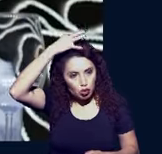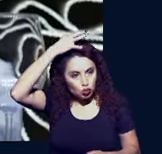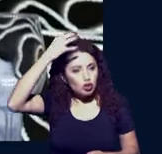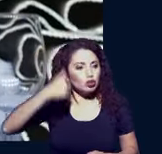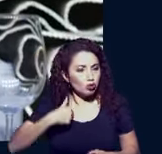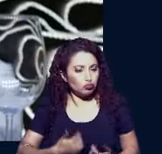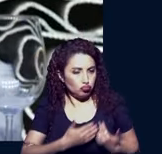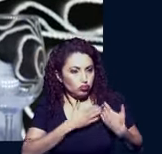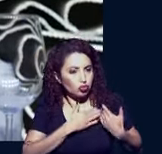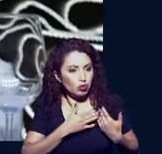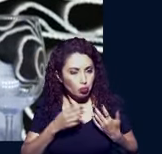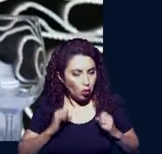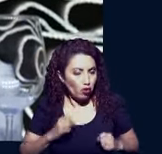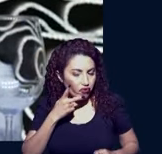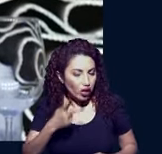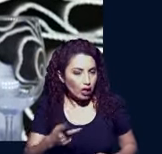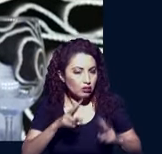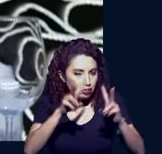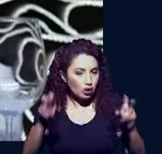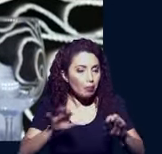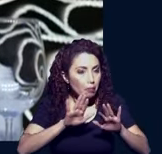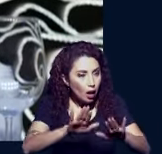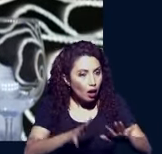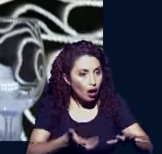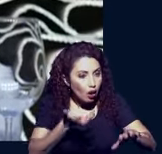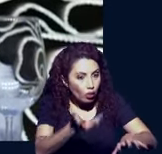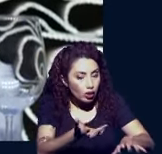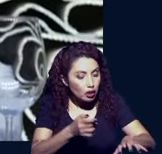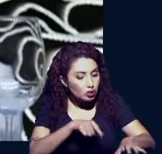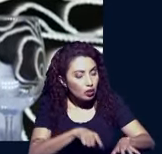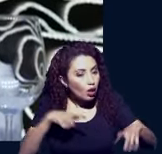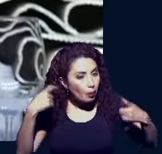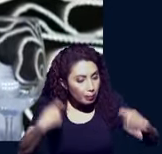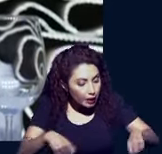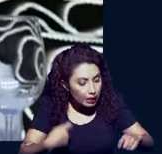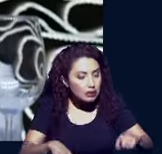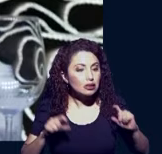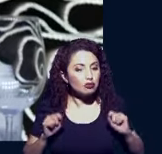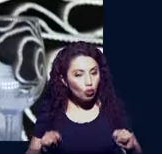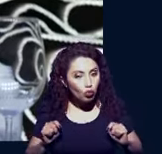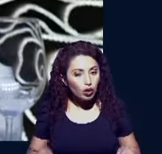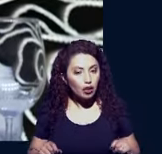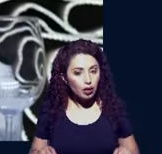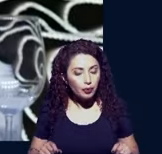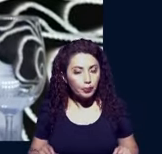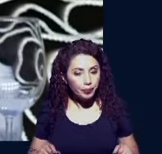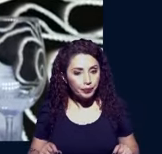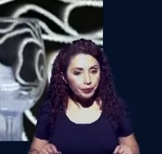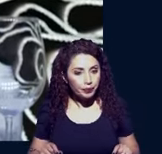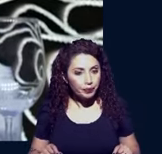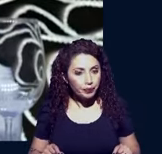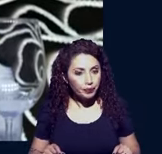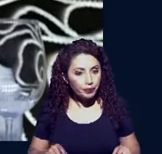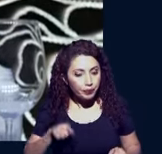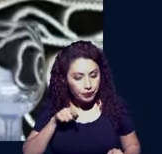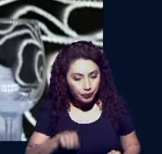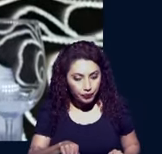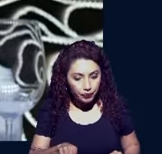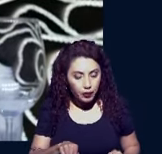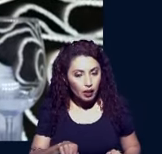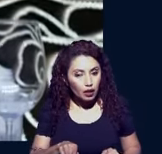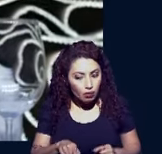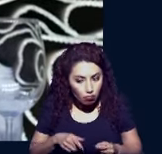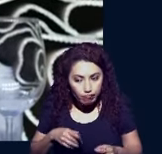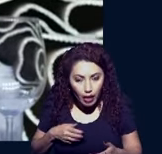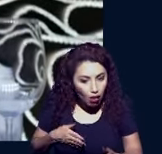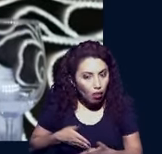tema mas o Congresso Nacional tem que de fato colocar um freio né na abertura de despesa sem ter